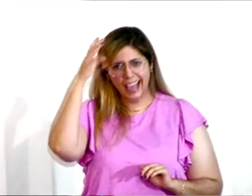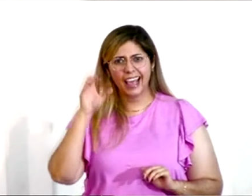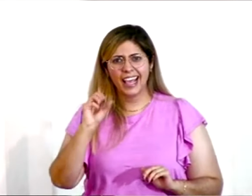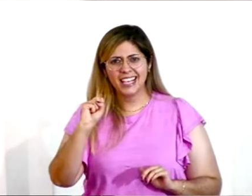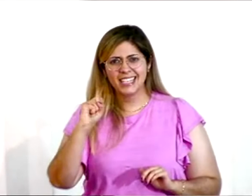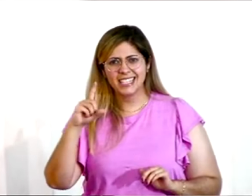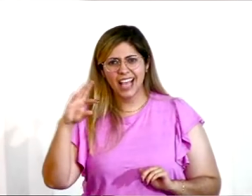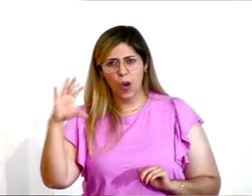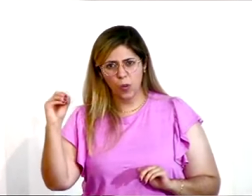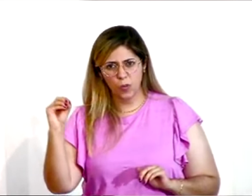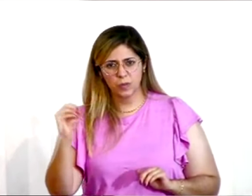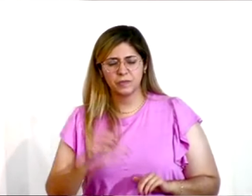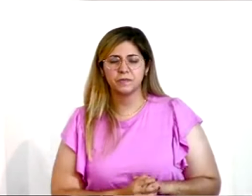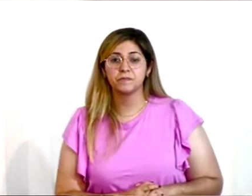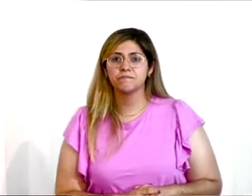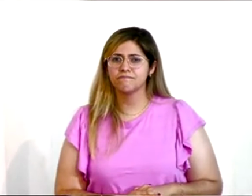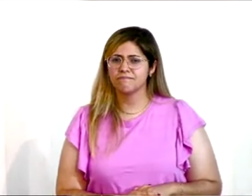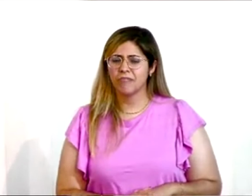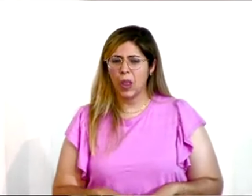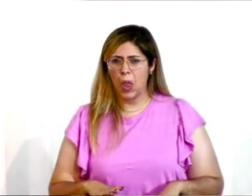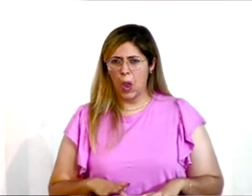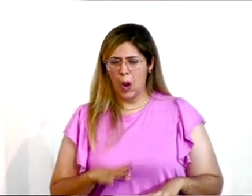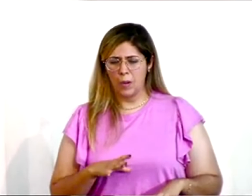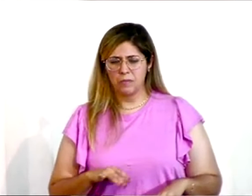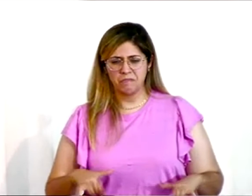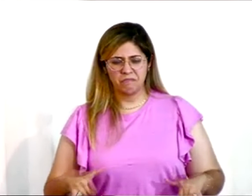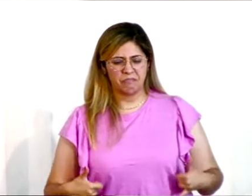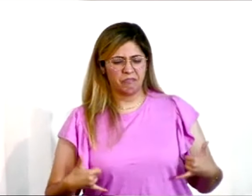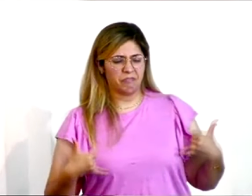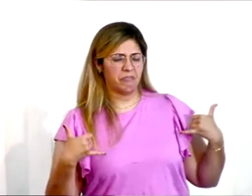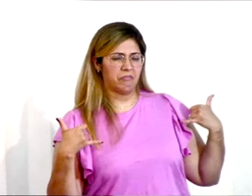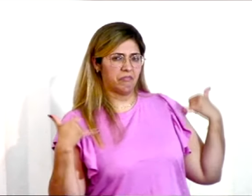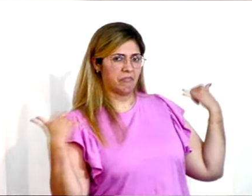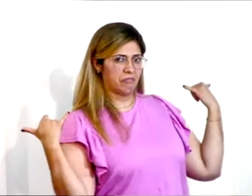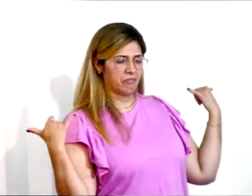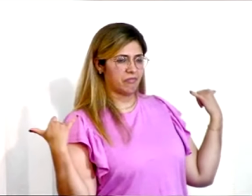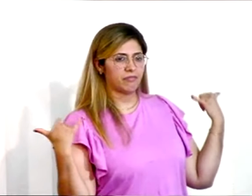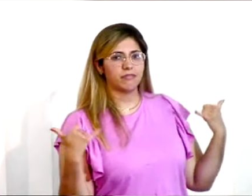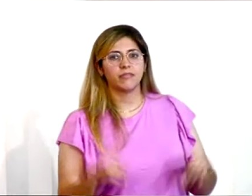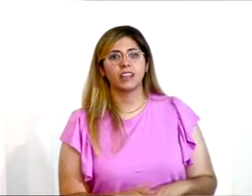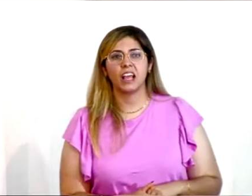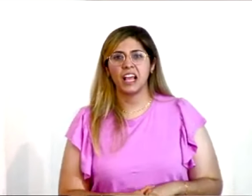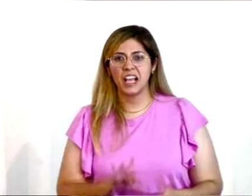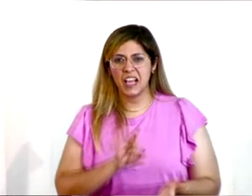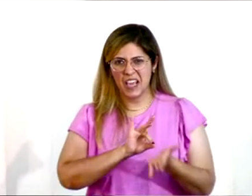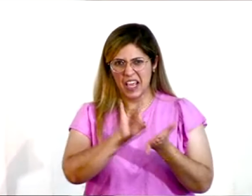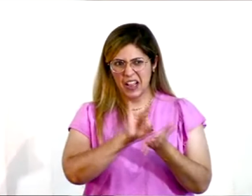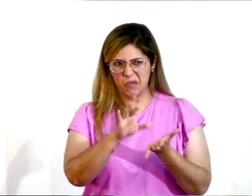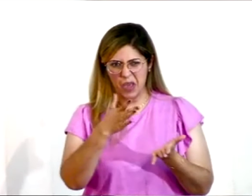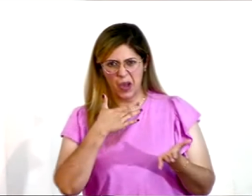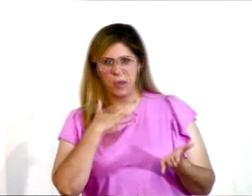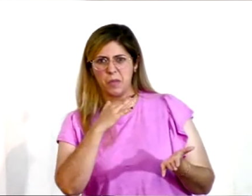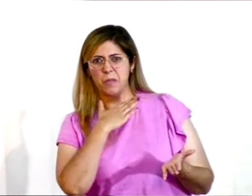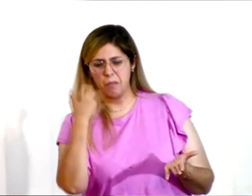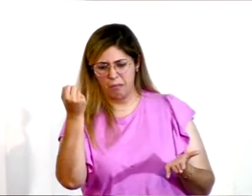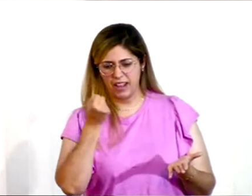conhecer. Tão orgulhoso, que não permitiu que seus inimigos o matassem, ele mesmo se